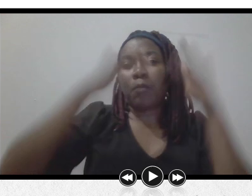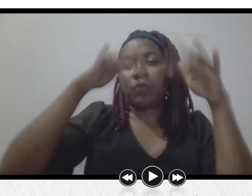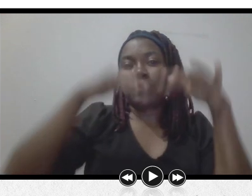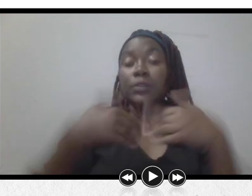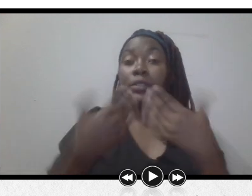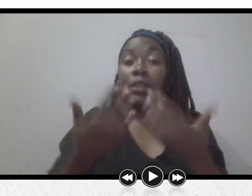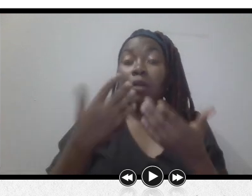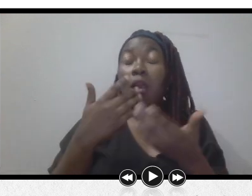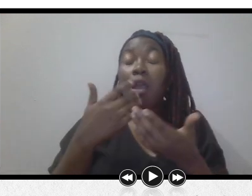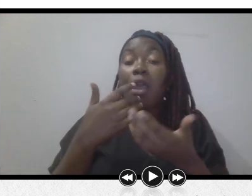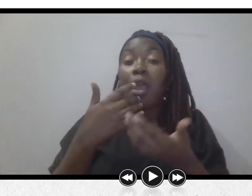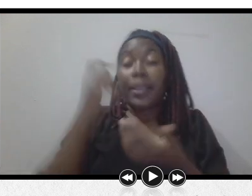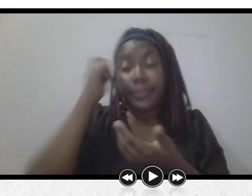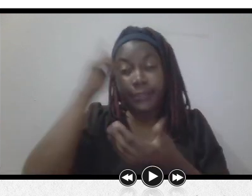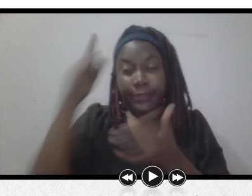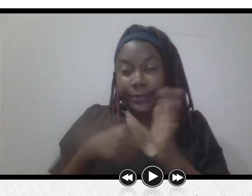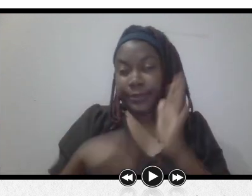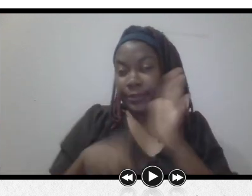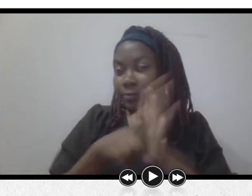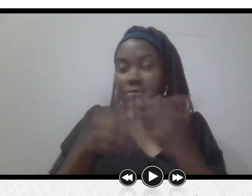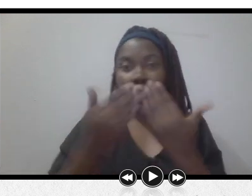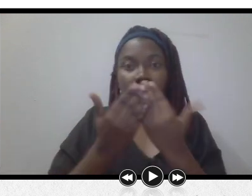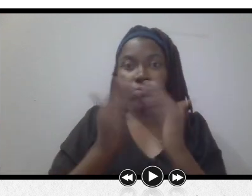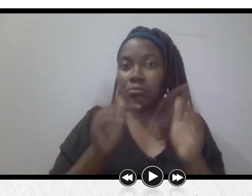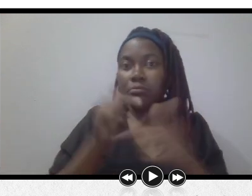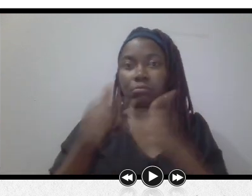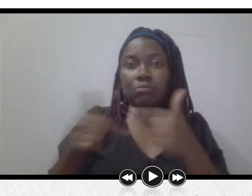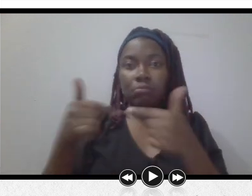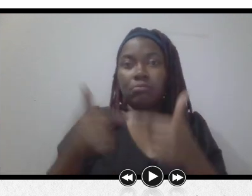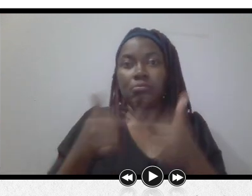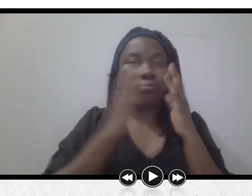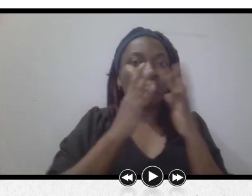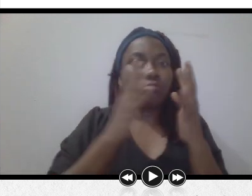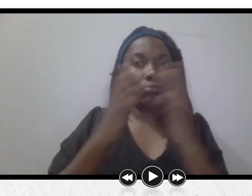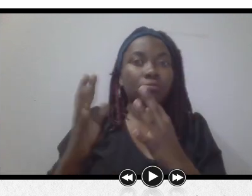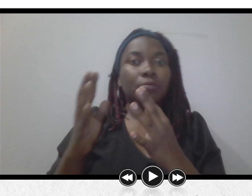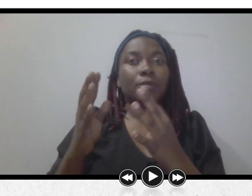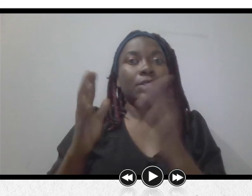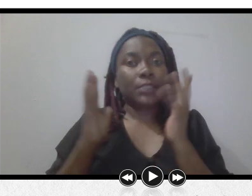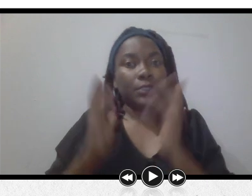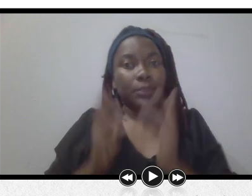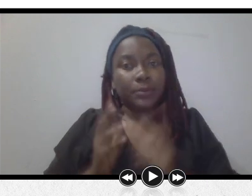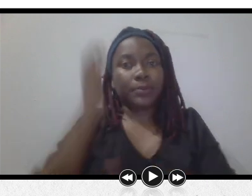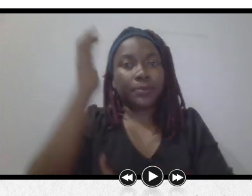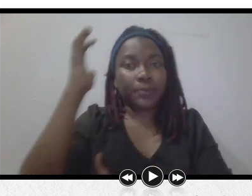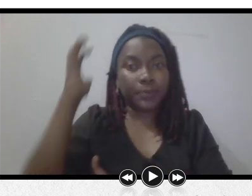da legislação foi ser bastante amplo em termos de serviços públicos de atendimento à salubridade